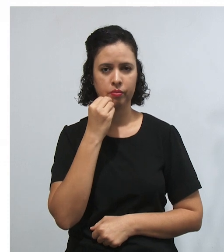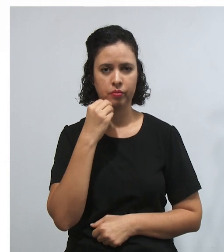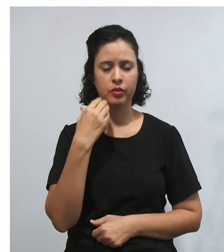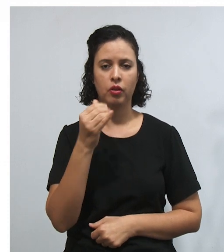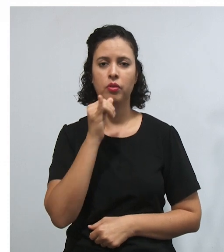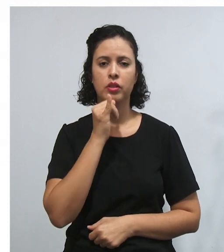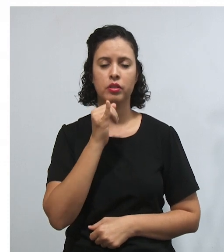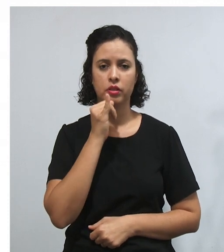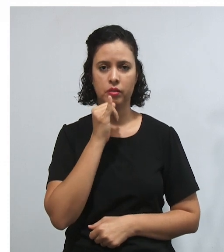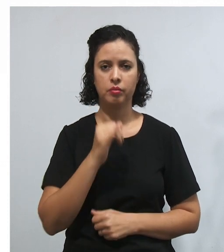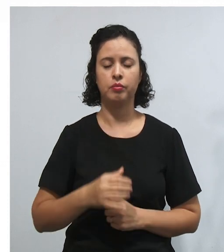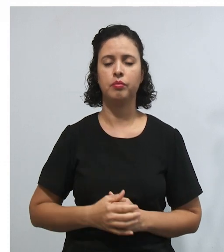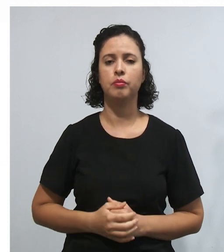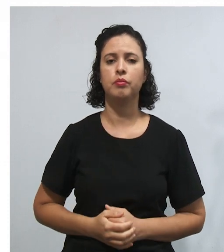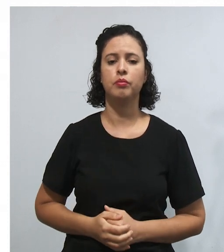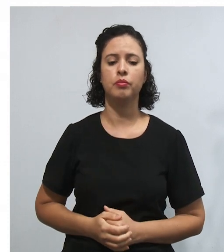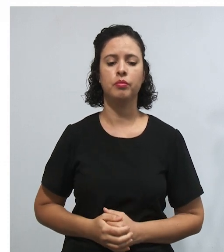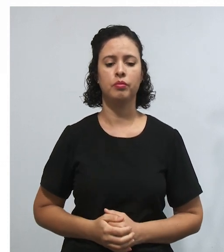dar um exemplo aqui bem tranquilo.